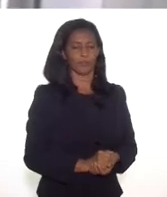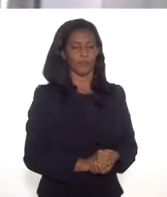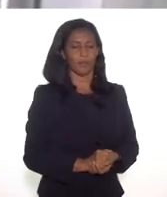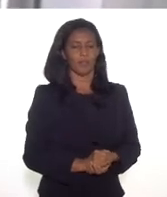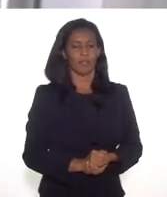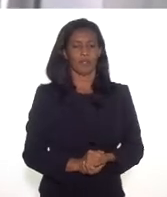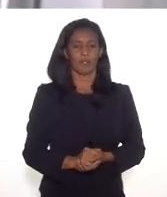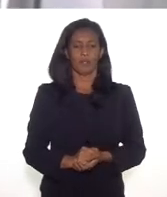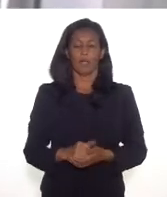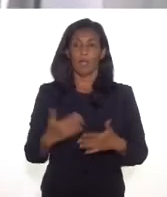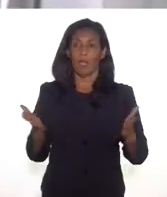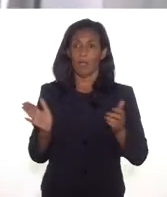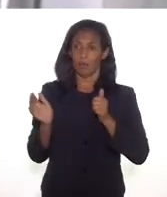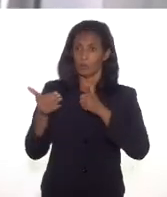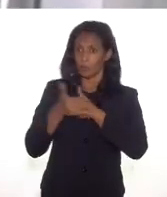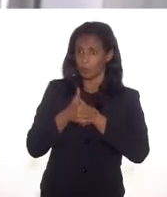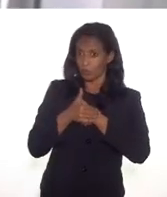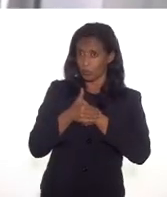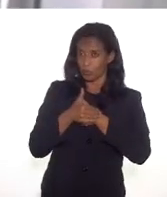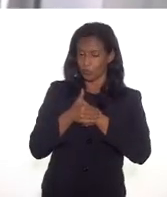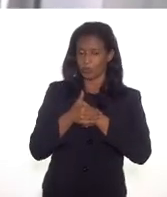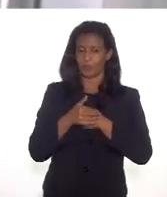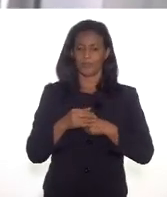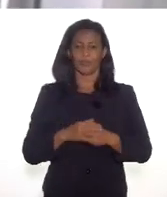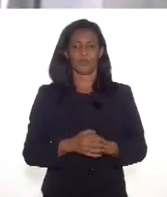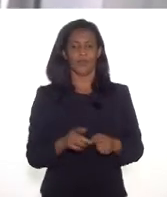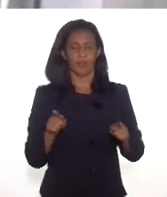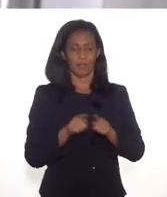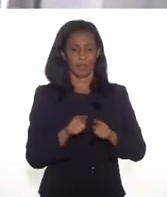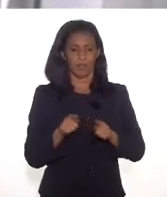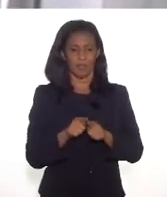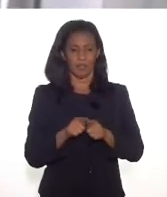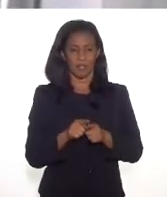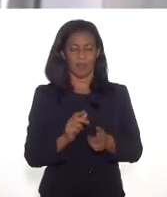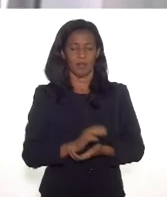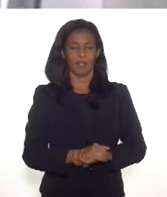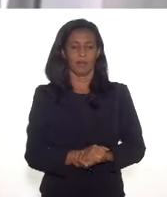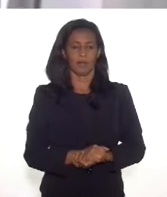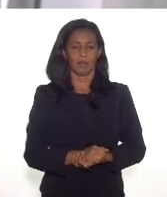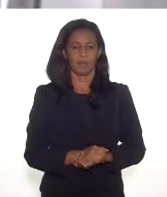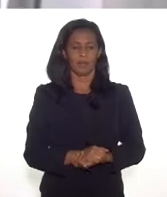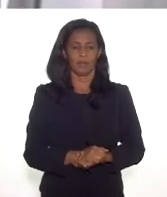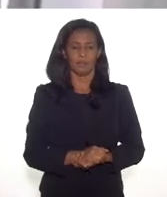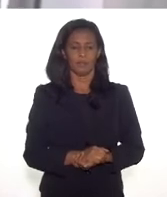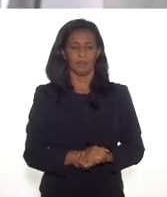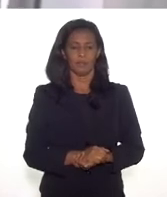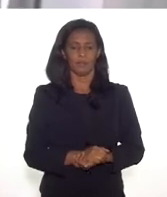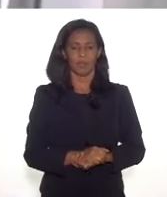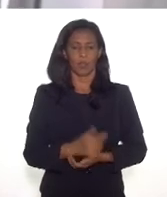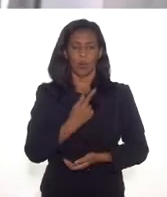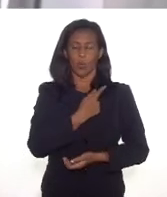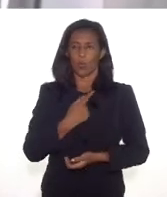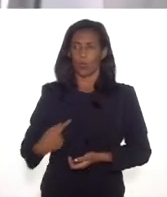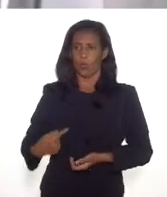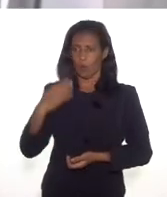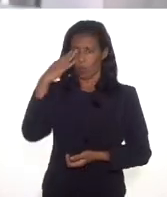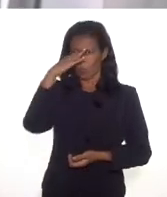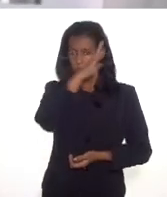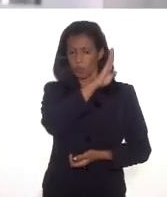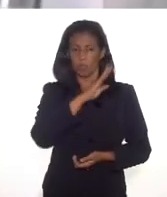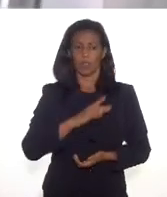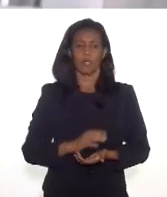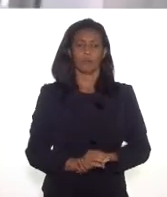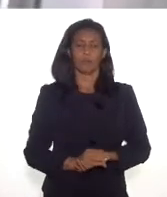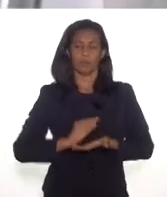Contraditoriamente, em sigilo, encaixete, né, a sorrelfa, como gosta Eliomar, o governo Bolsonaro